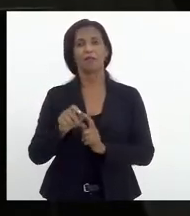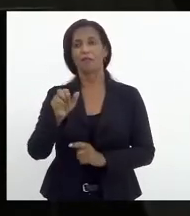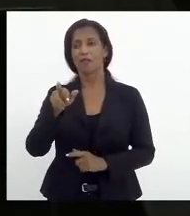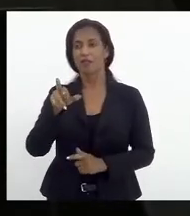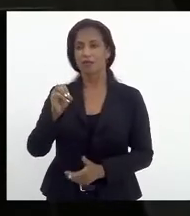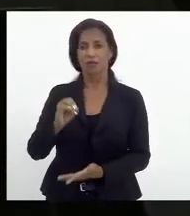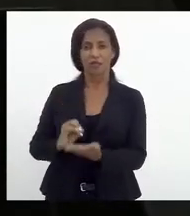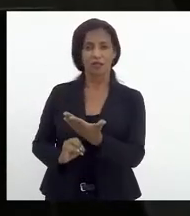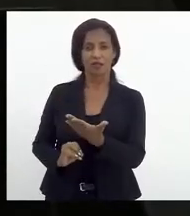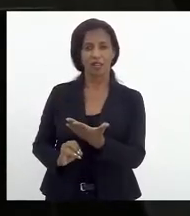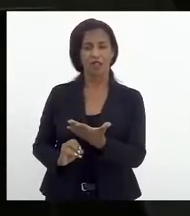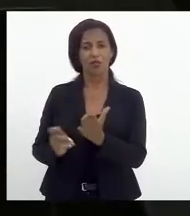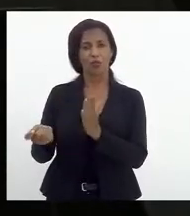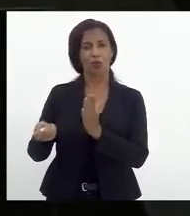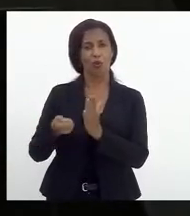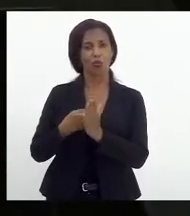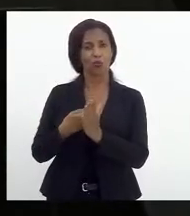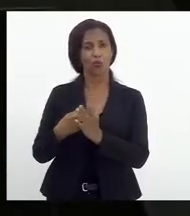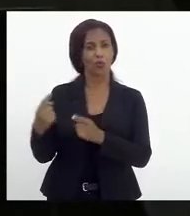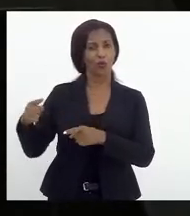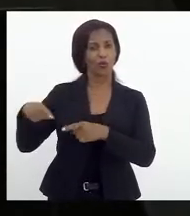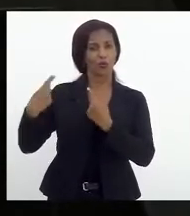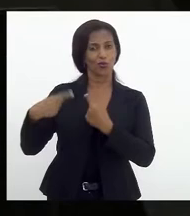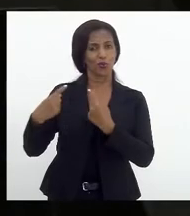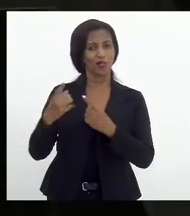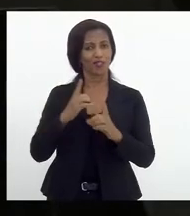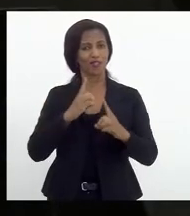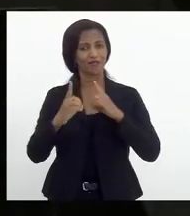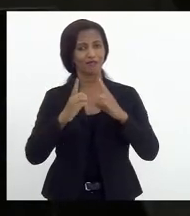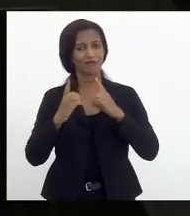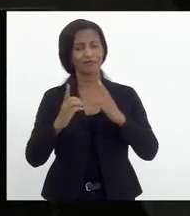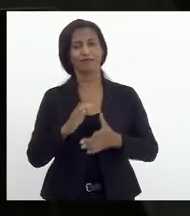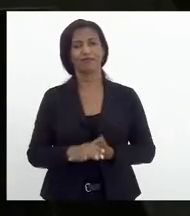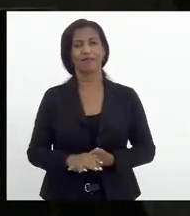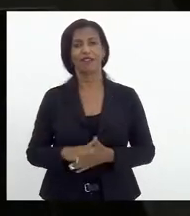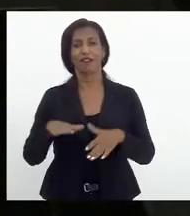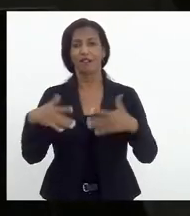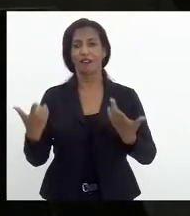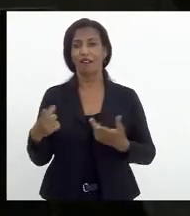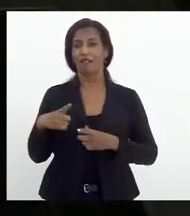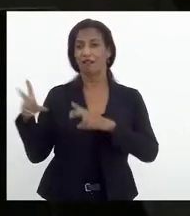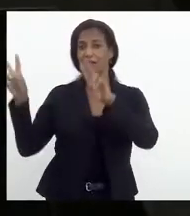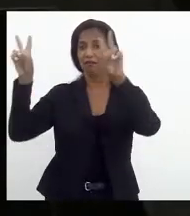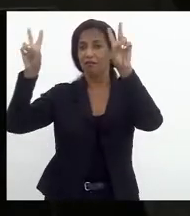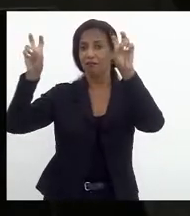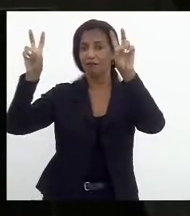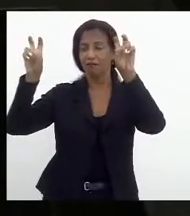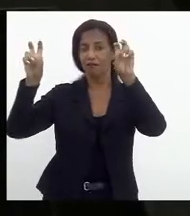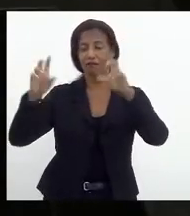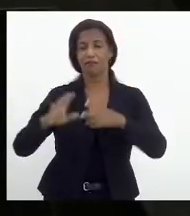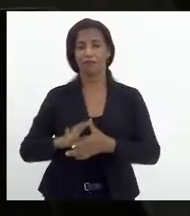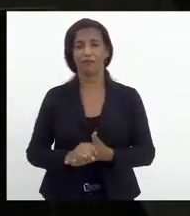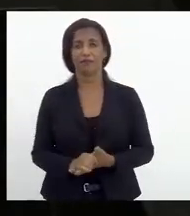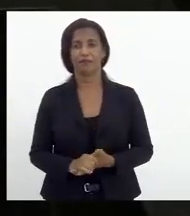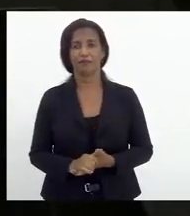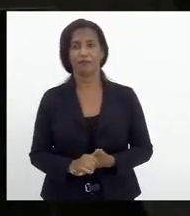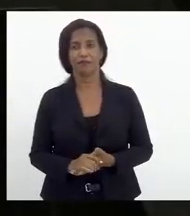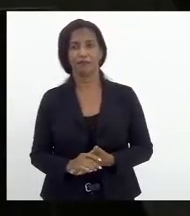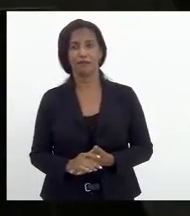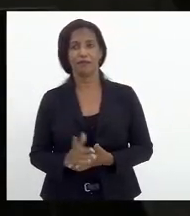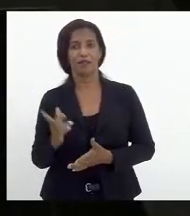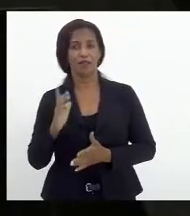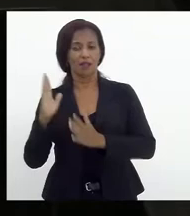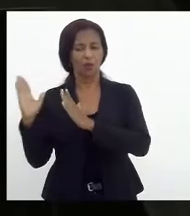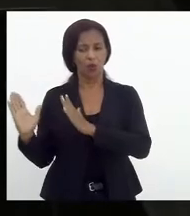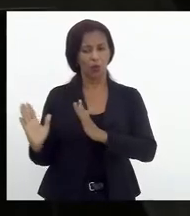Fernandes, autor do projeto, que nos provoca com essa discussão. Claro que tem um tema que, digamos assim,